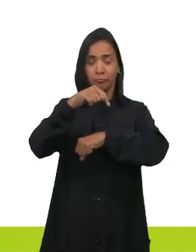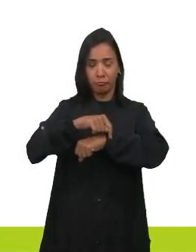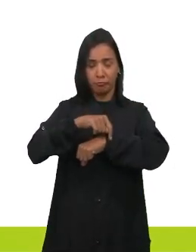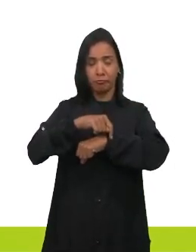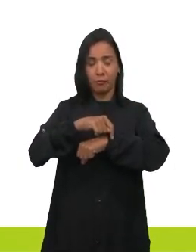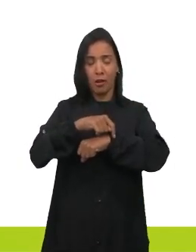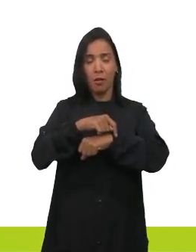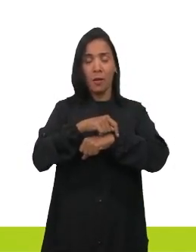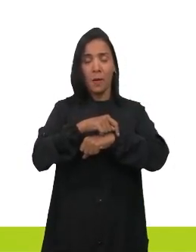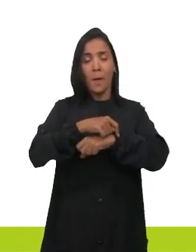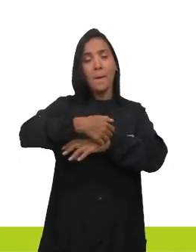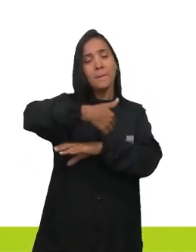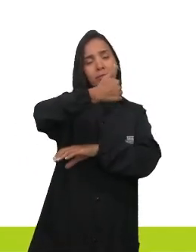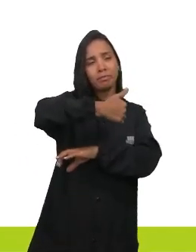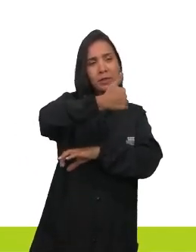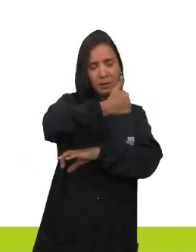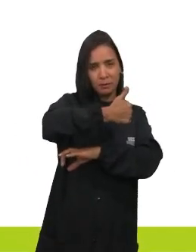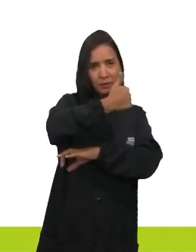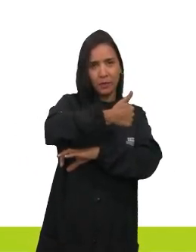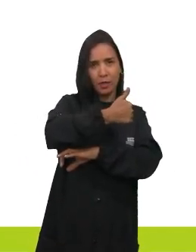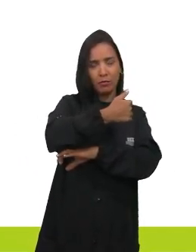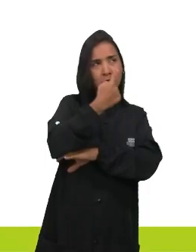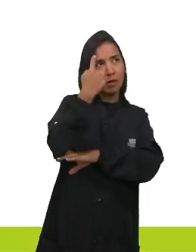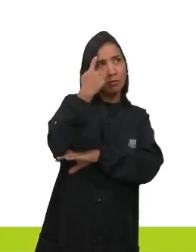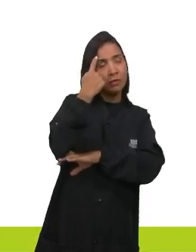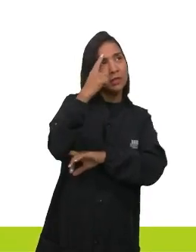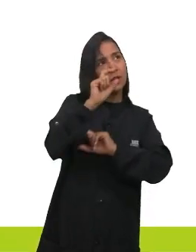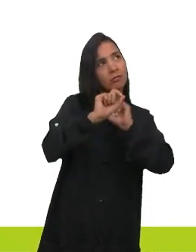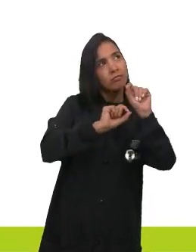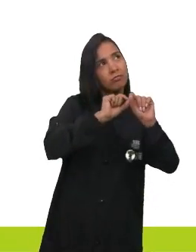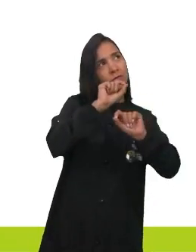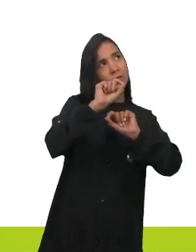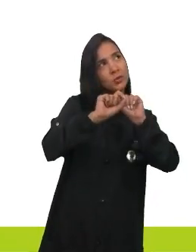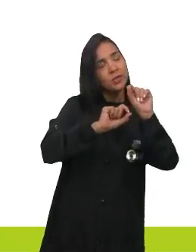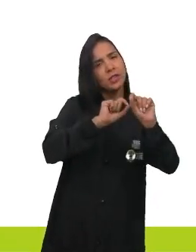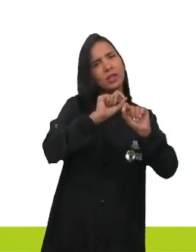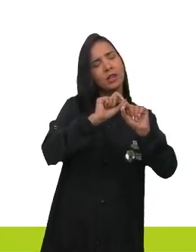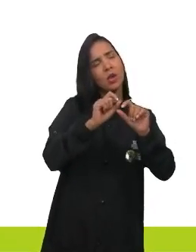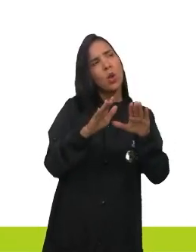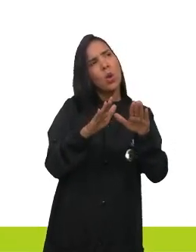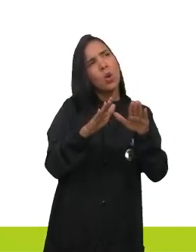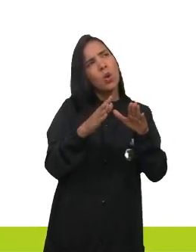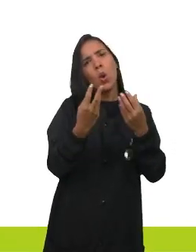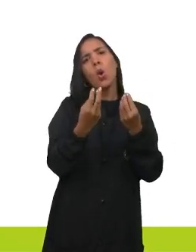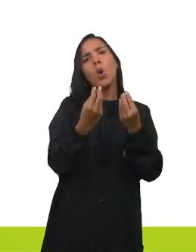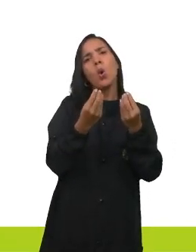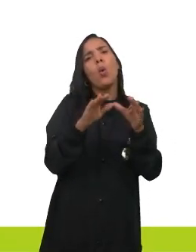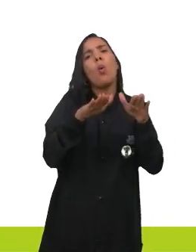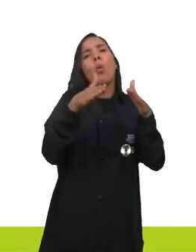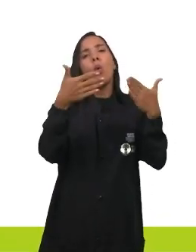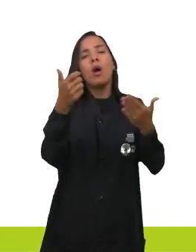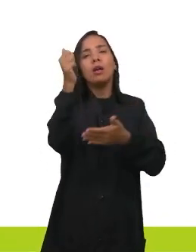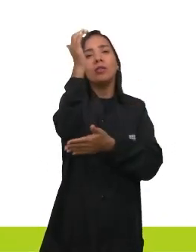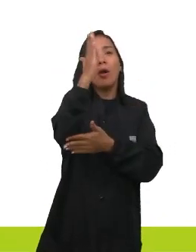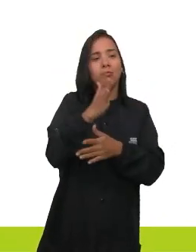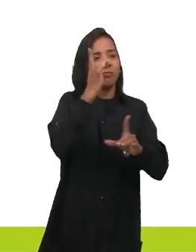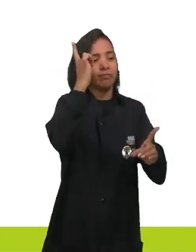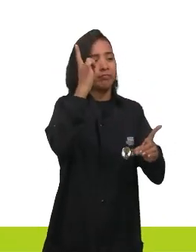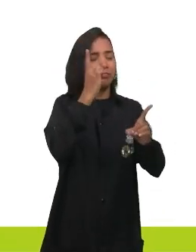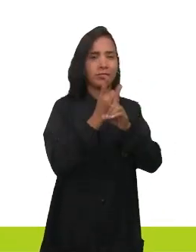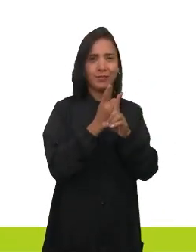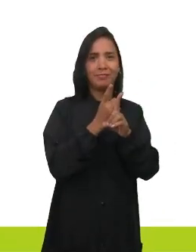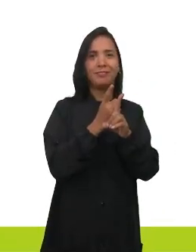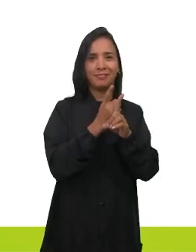momentos. Primeiro, que a gente pode pensar aqui em quando o Brasil é